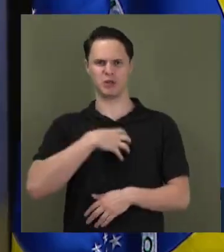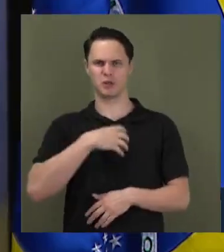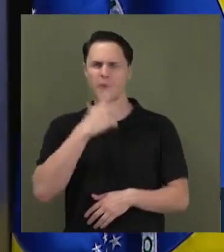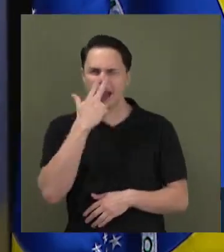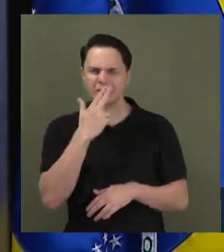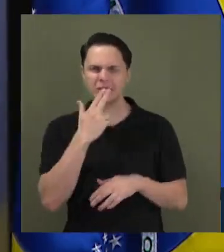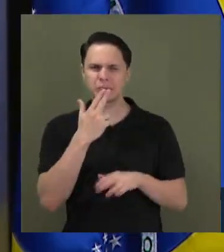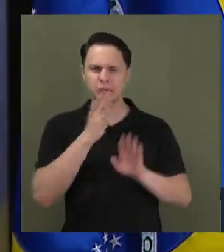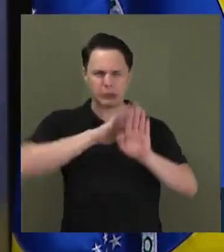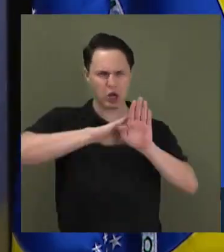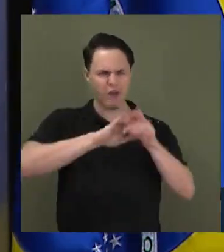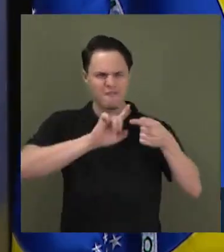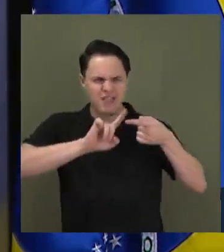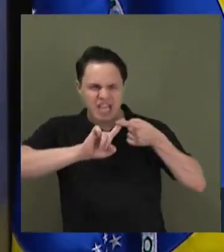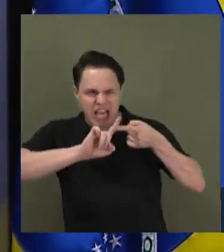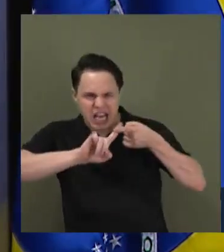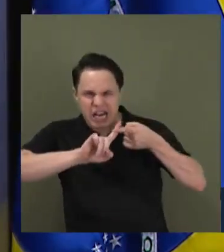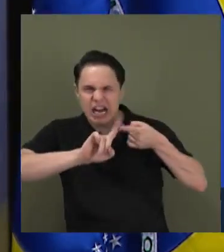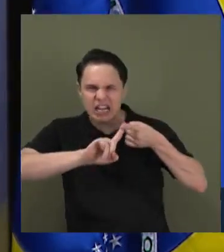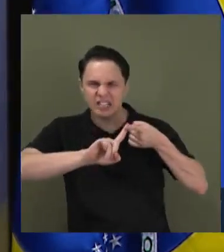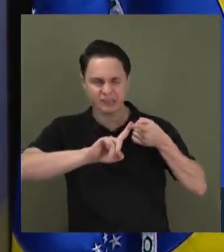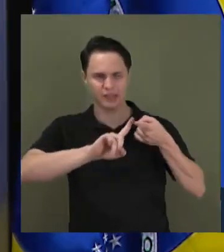revanchismo. E